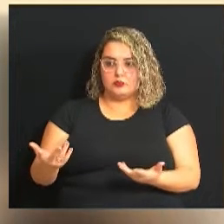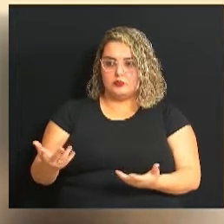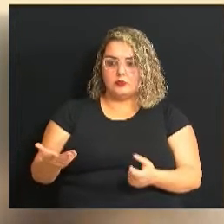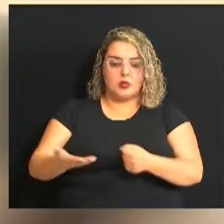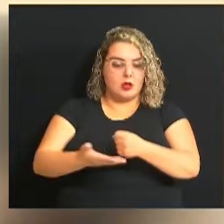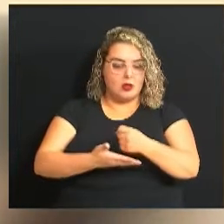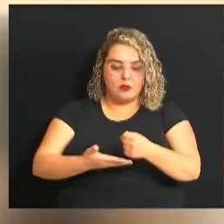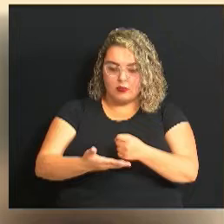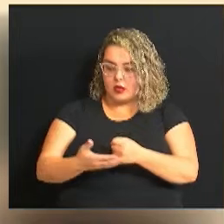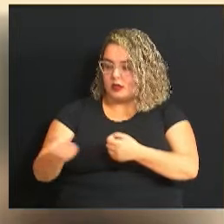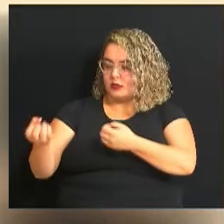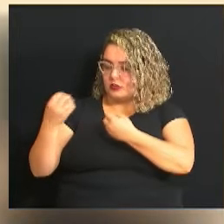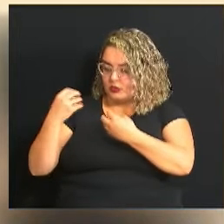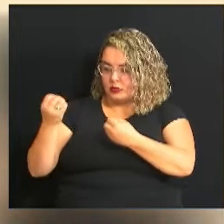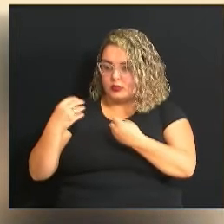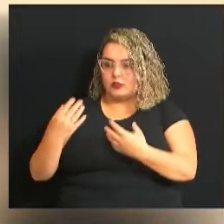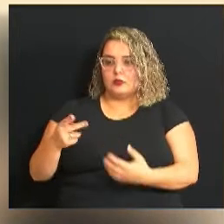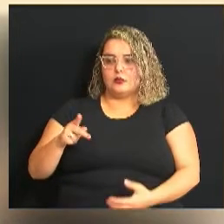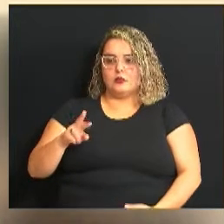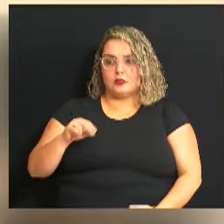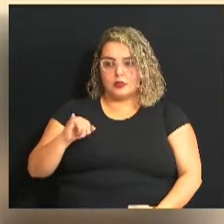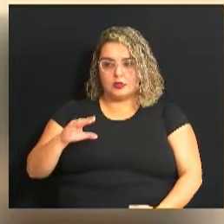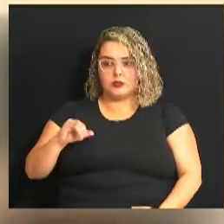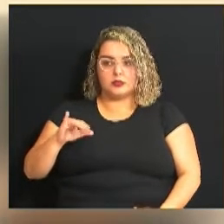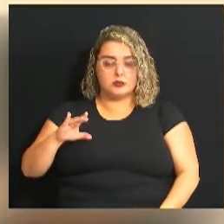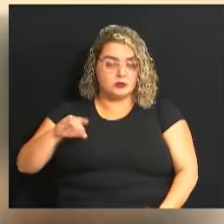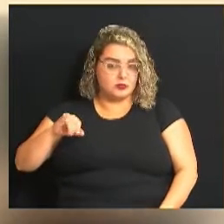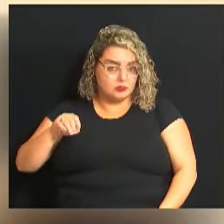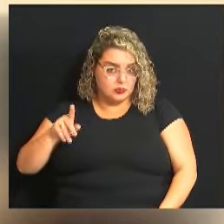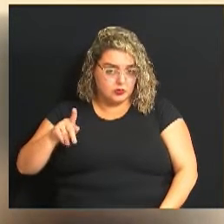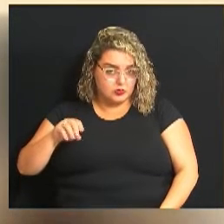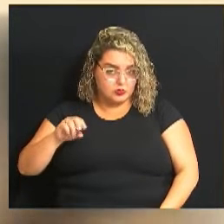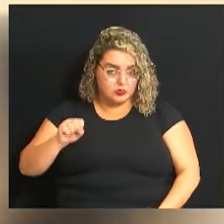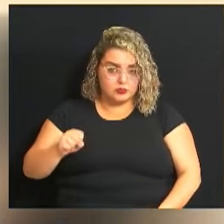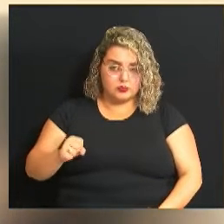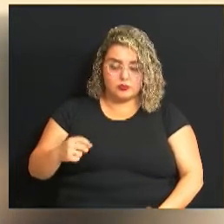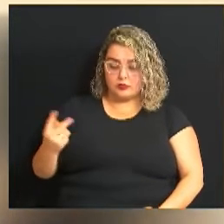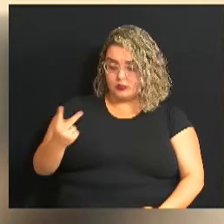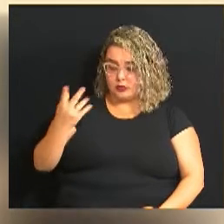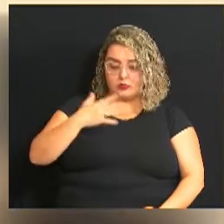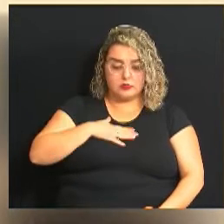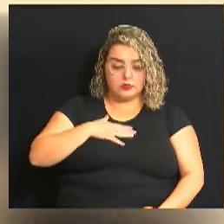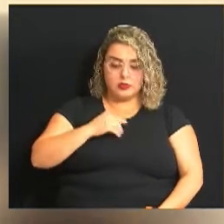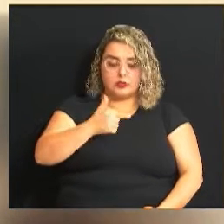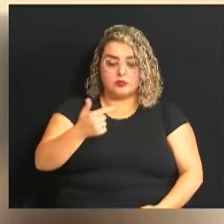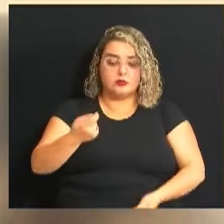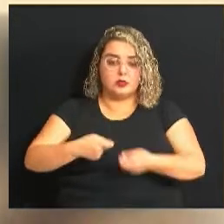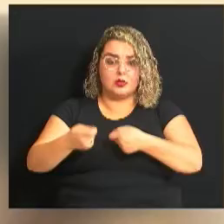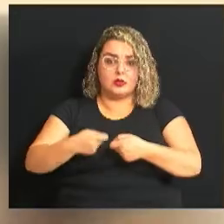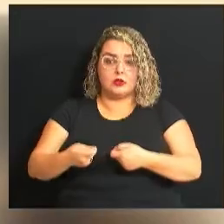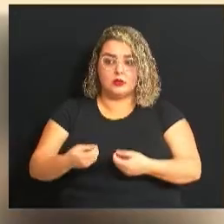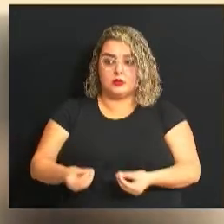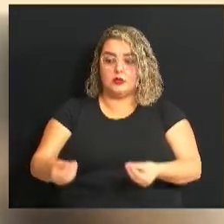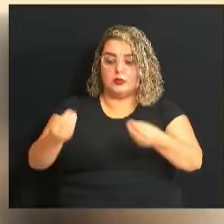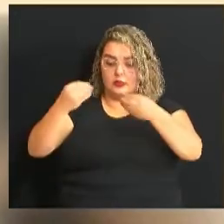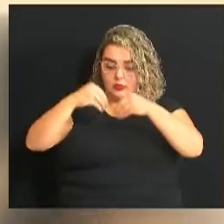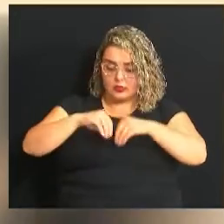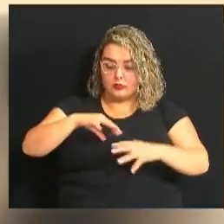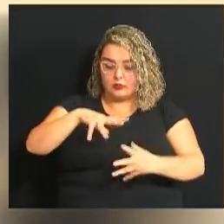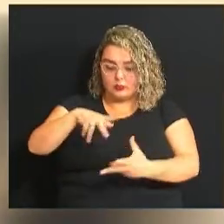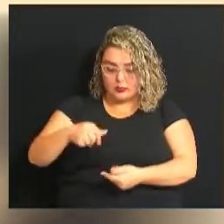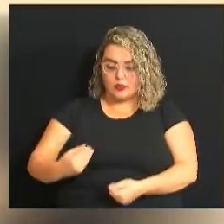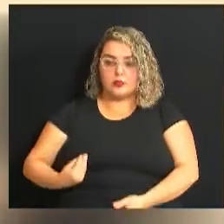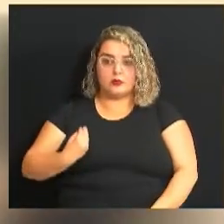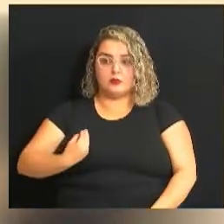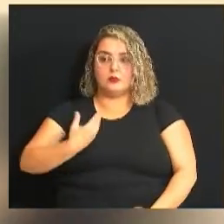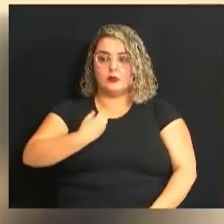com que eu fui educado, que são princípios e valores para mim que são inegociáveis. E aqui eu trago para o mundo político também, levo na minha vida pública e